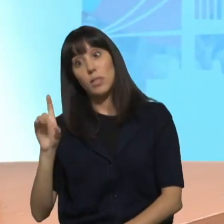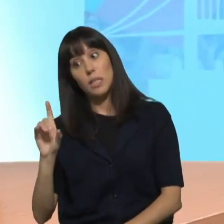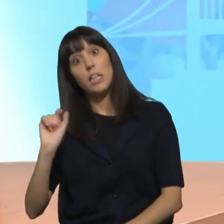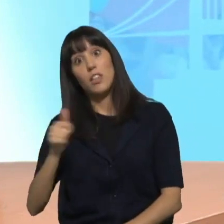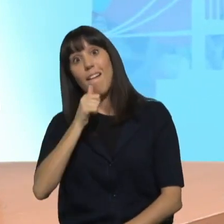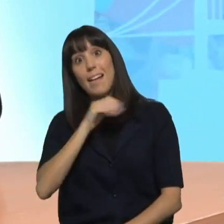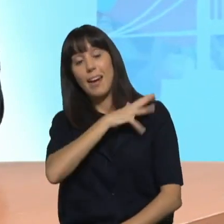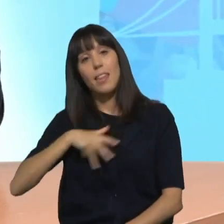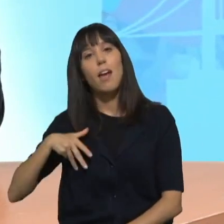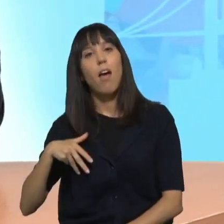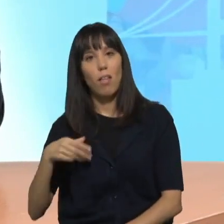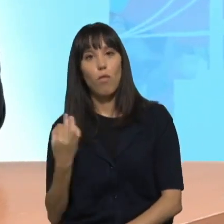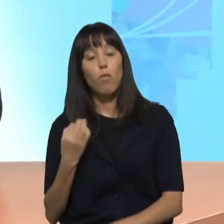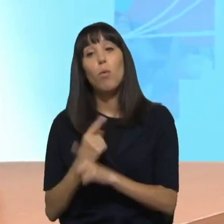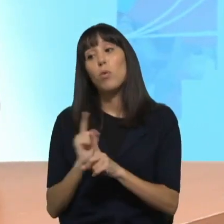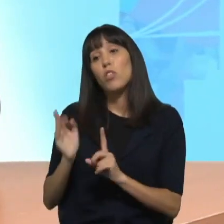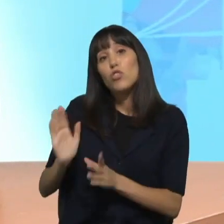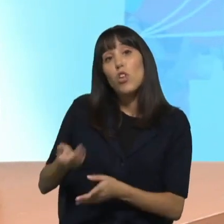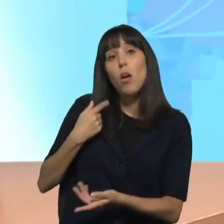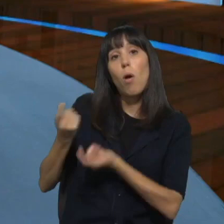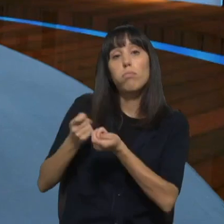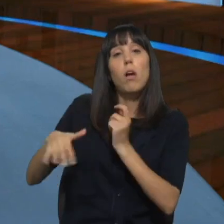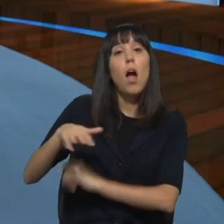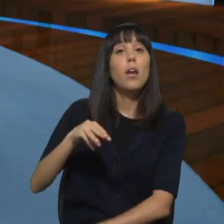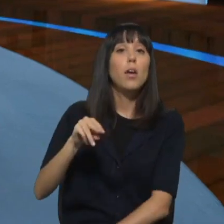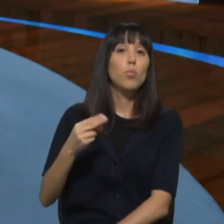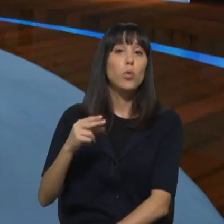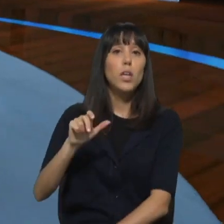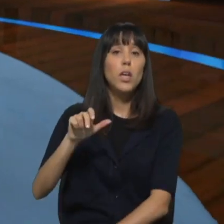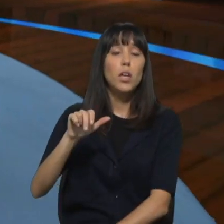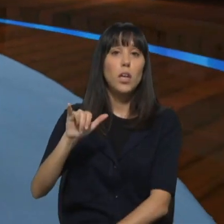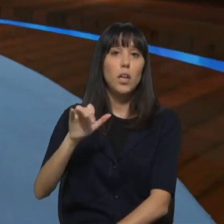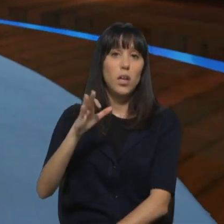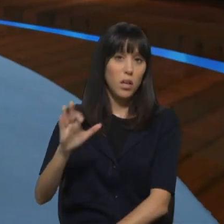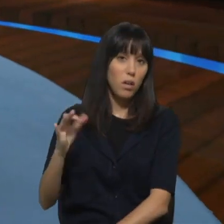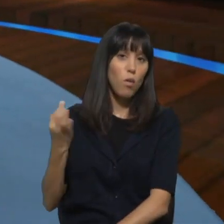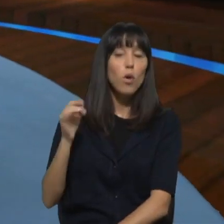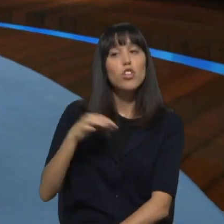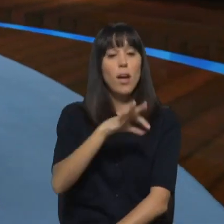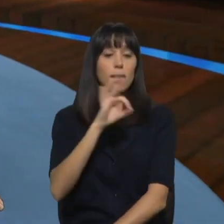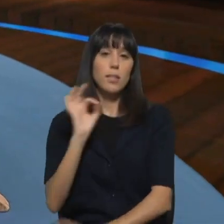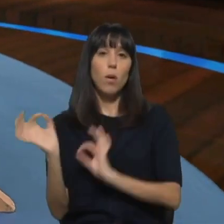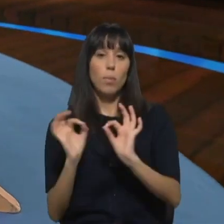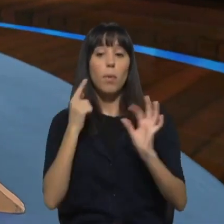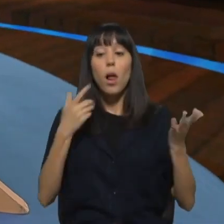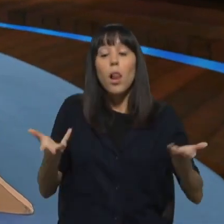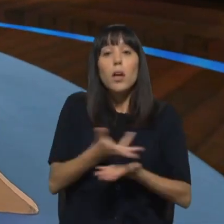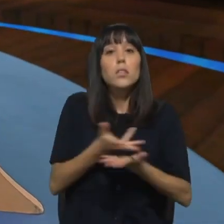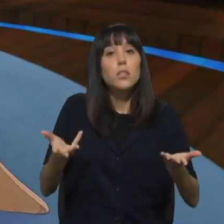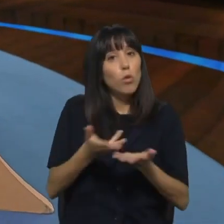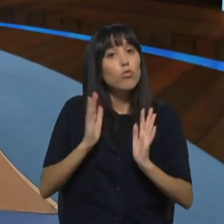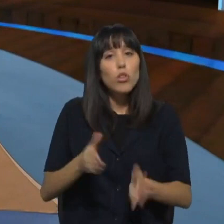era arcebispo de Munique, e, portanto, tinha já ali, já também teve na eleição. Portanto, há ali uma relação que